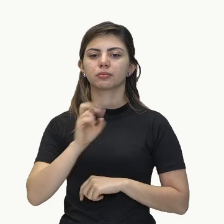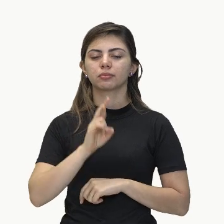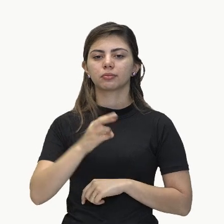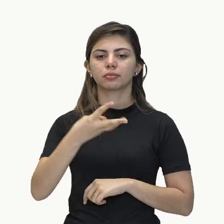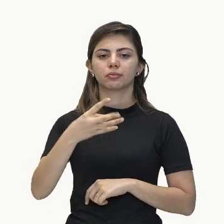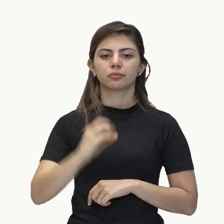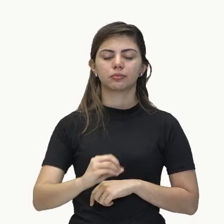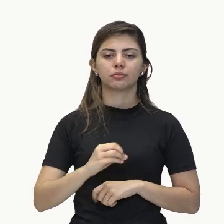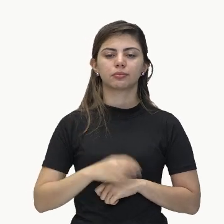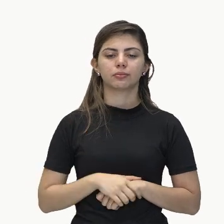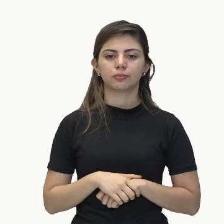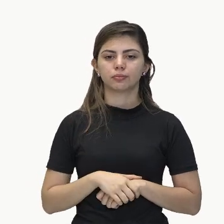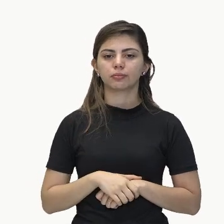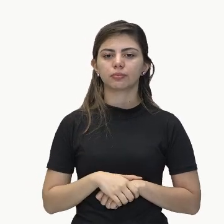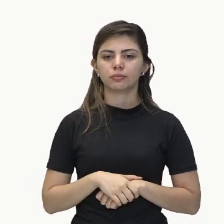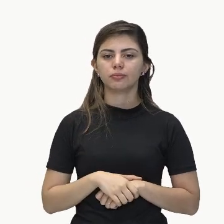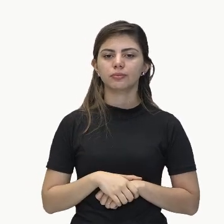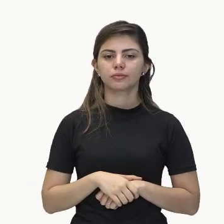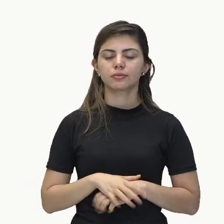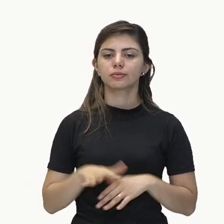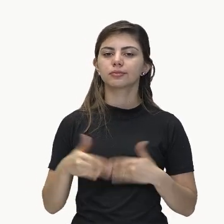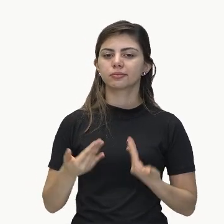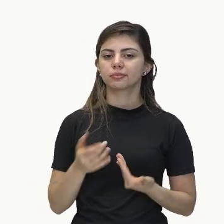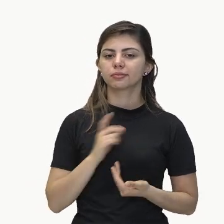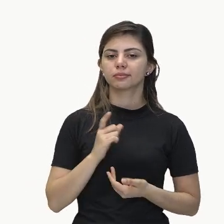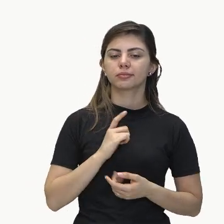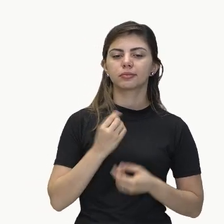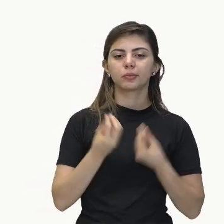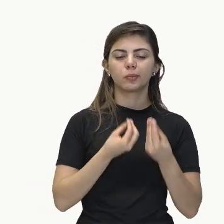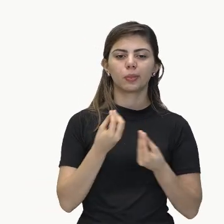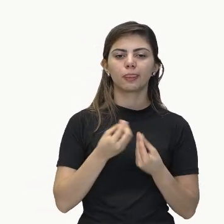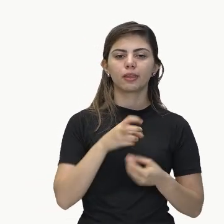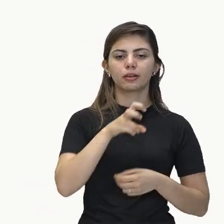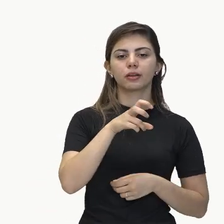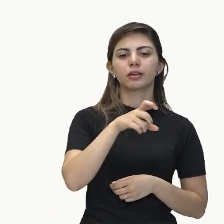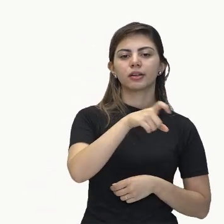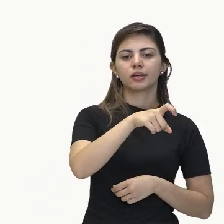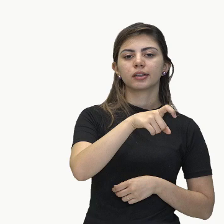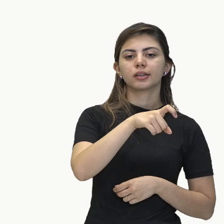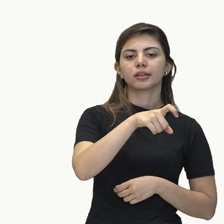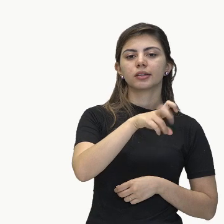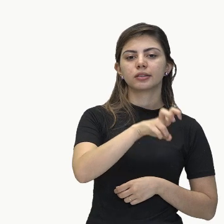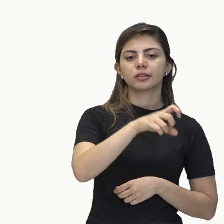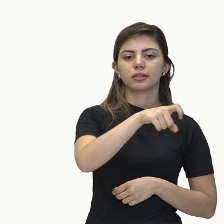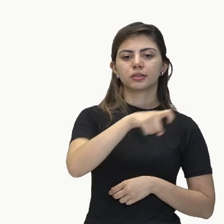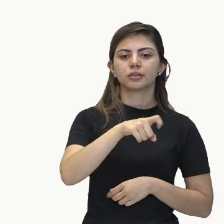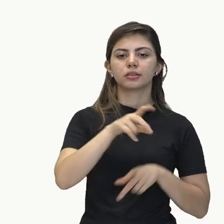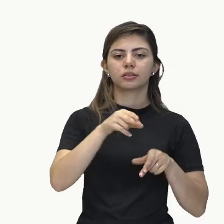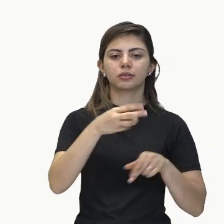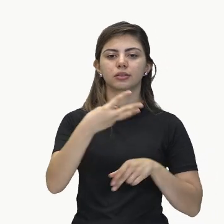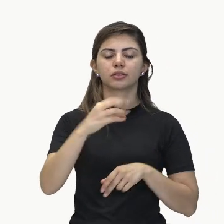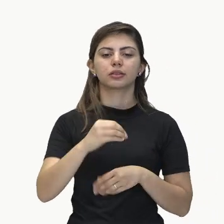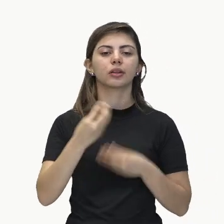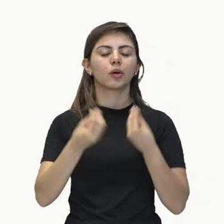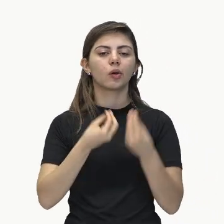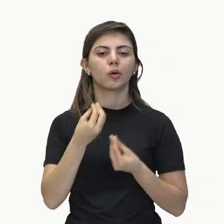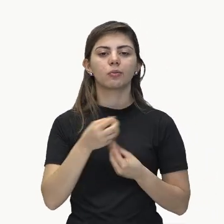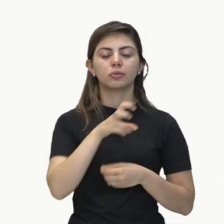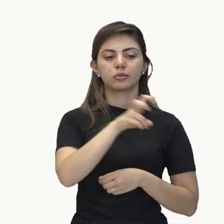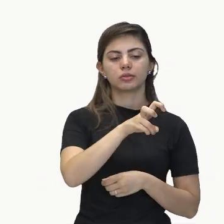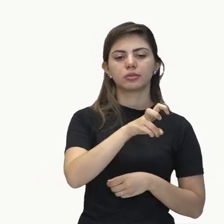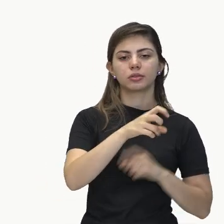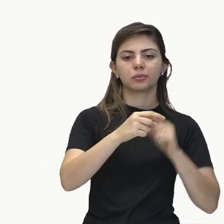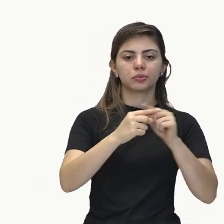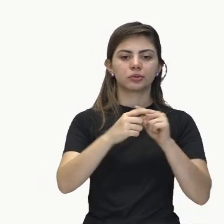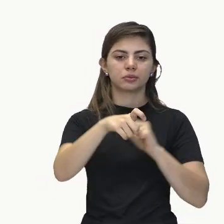30. Já só tem agora uma letra, 5x igual a 30. O 5 que está multiplicando,